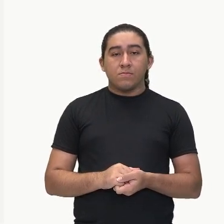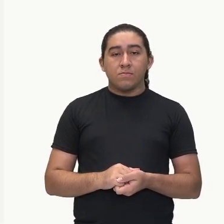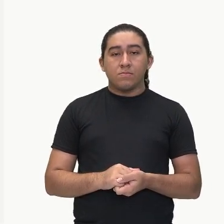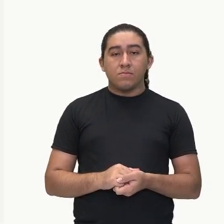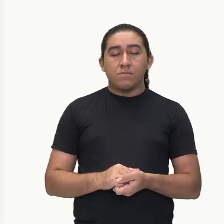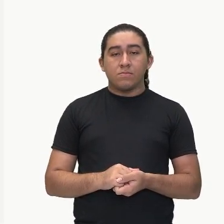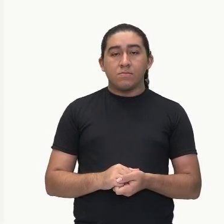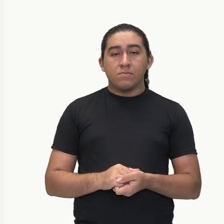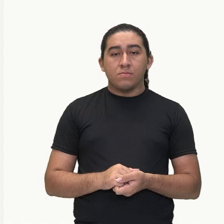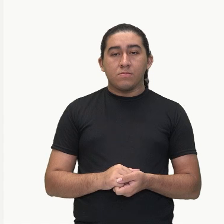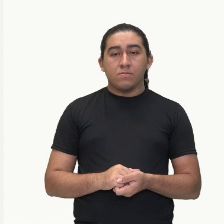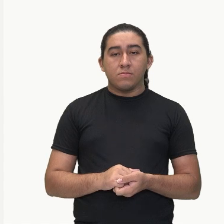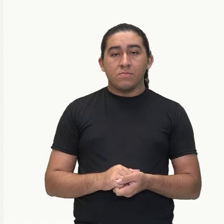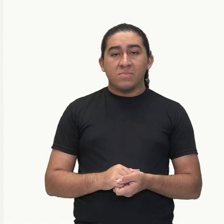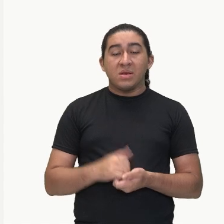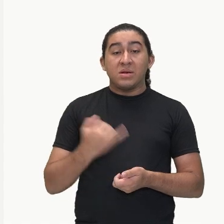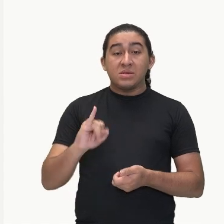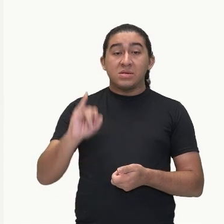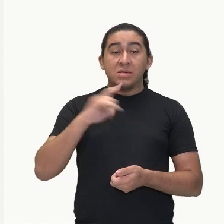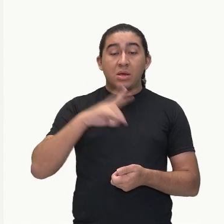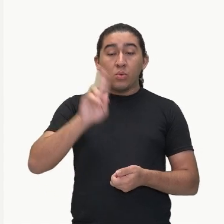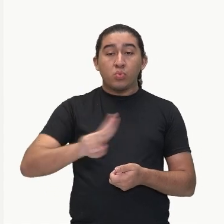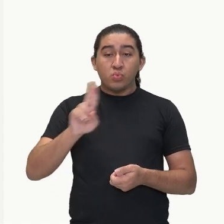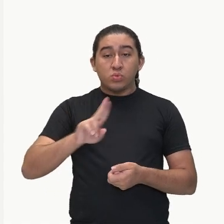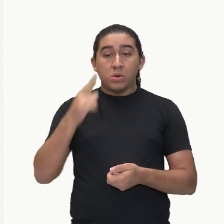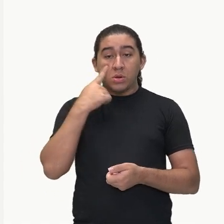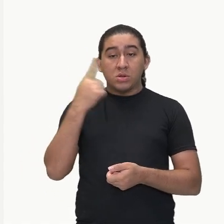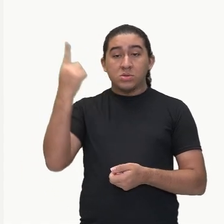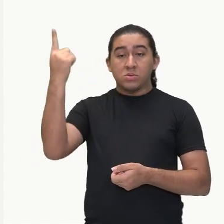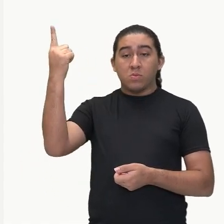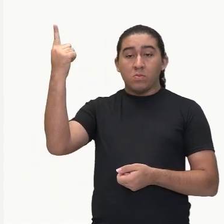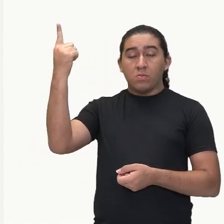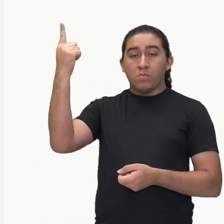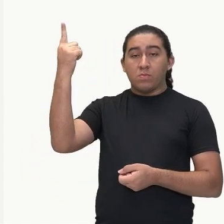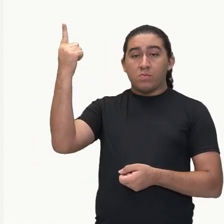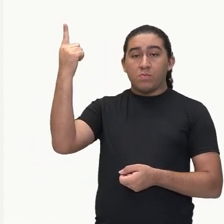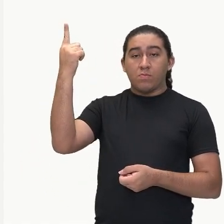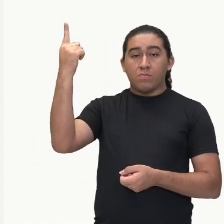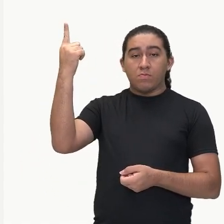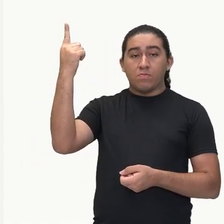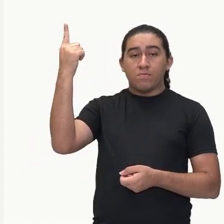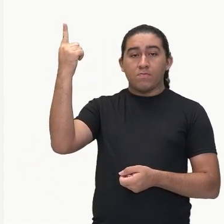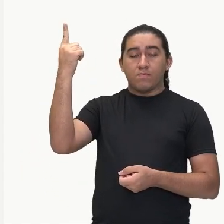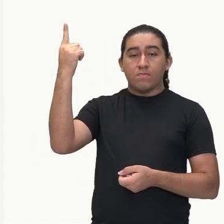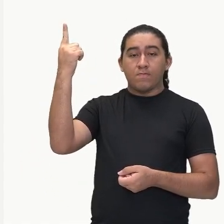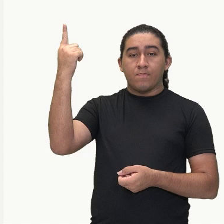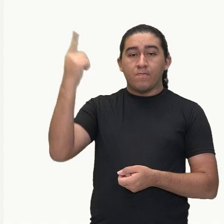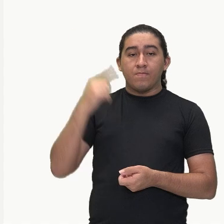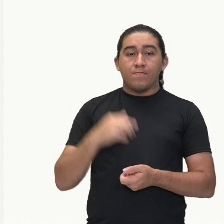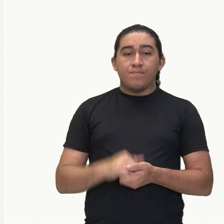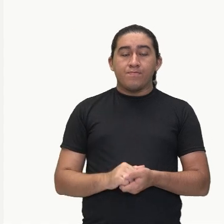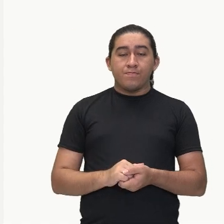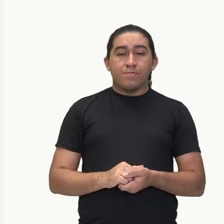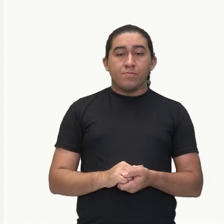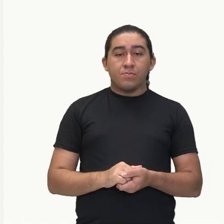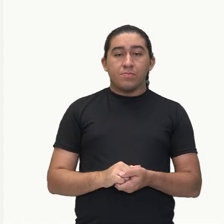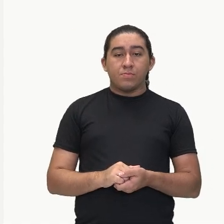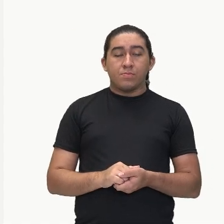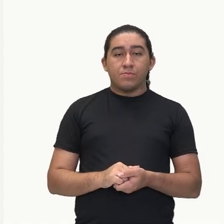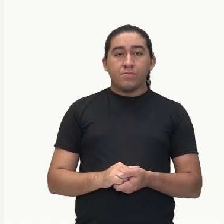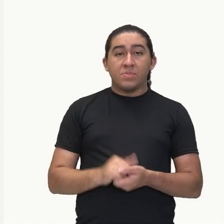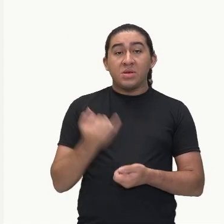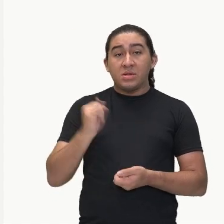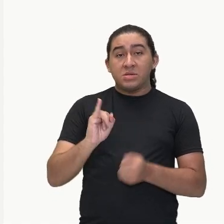Concordância com locuções. É muito, é pouco, é mais de, é menos de. Na concordância com locuções